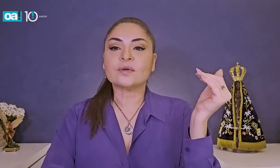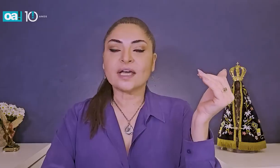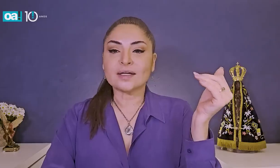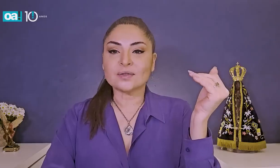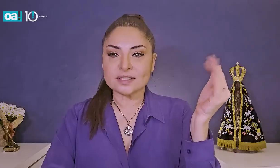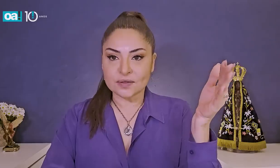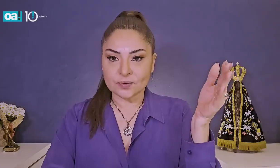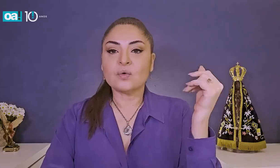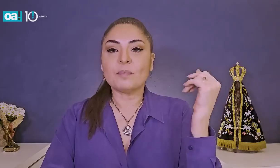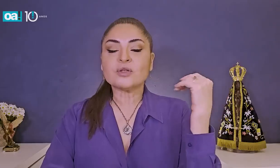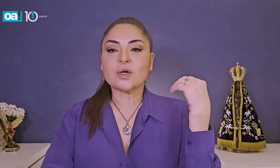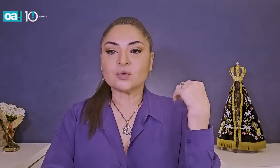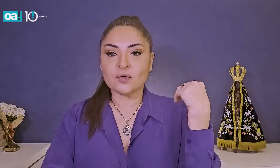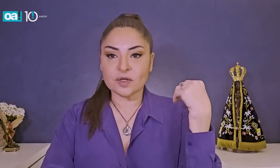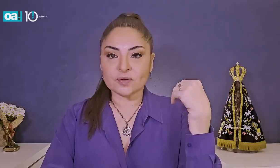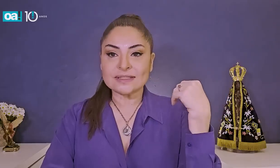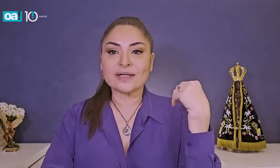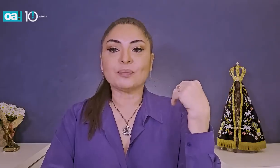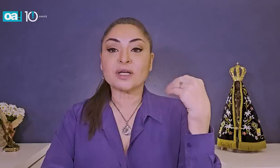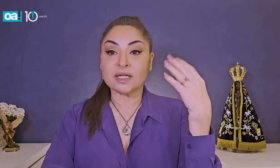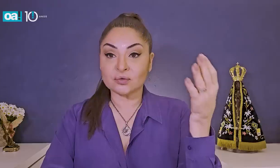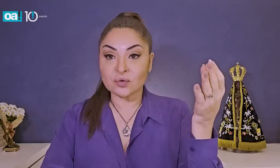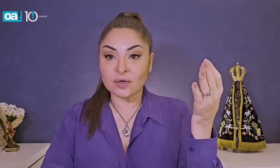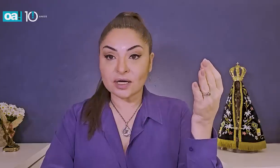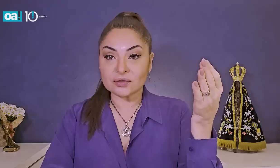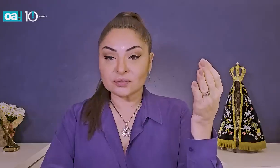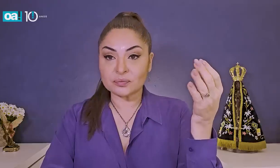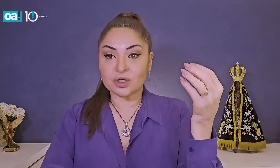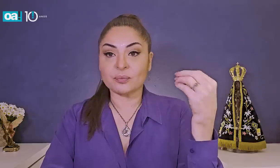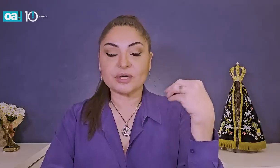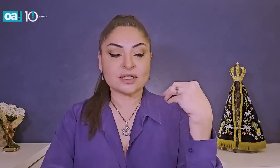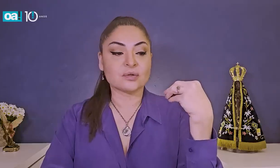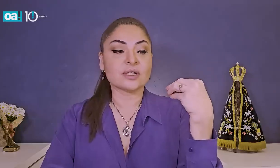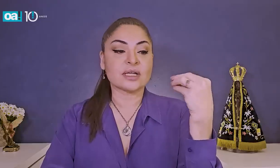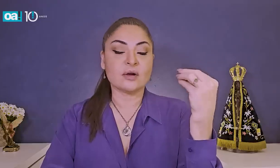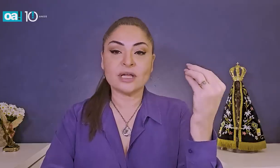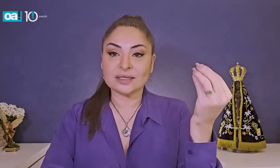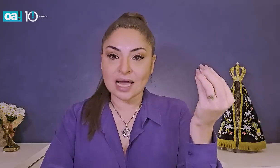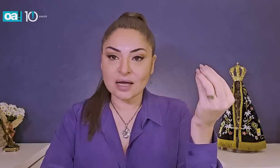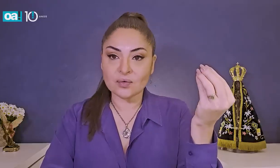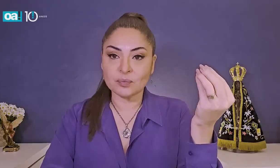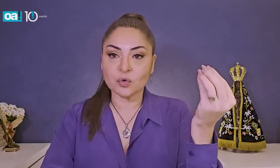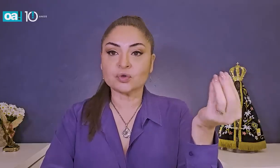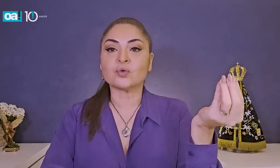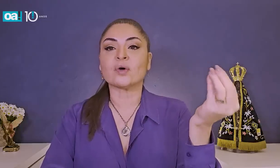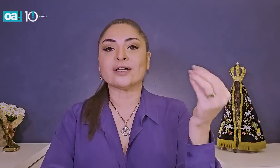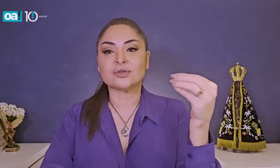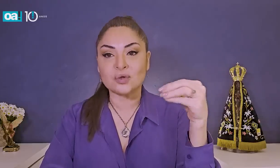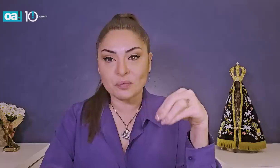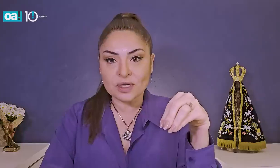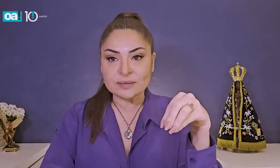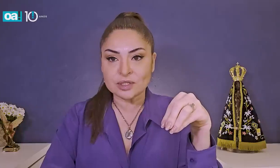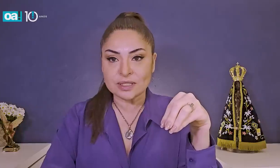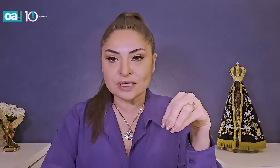Bom, e o que é que aconteceu? O pessoal do governo que saiu perdendo no Congresso, porque o presidente Lula queria aumentar o imposto e o